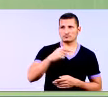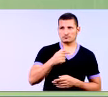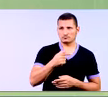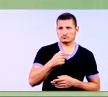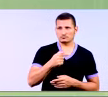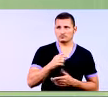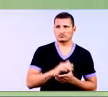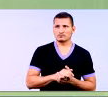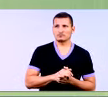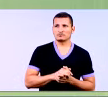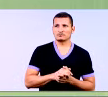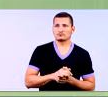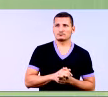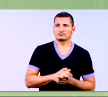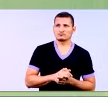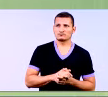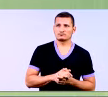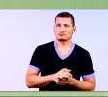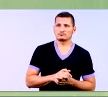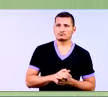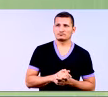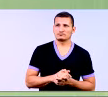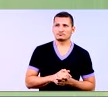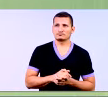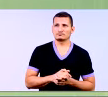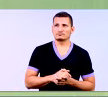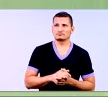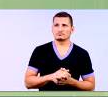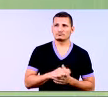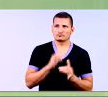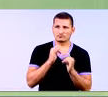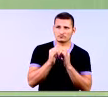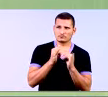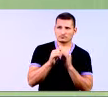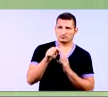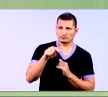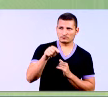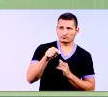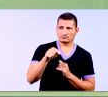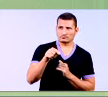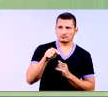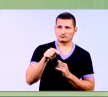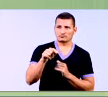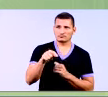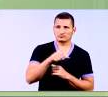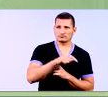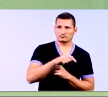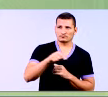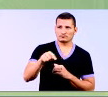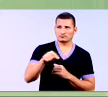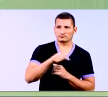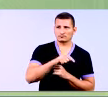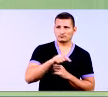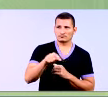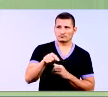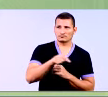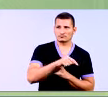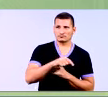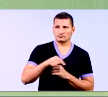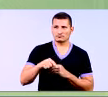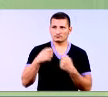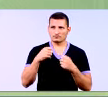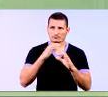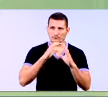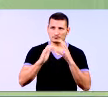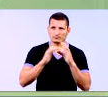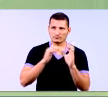se comunica com esse cara. O processador manda informação para esse cara aqui para ele vir para a memória. O que acontece? Tudo isso tem que fazer aqui